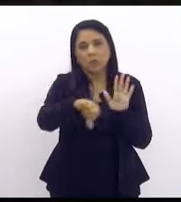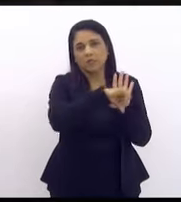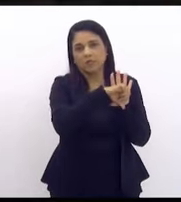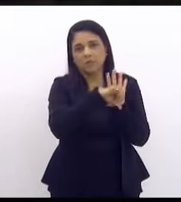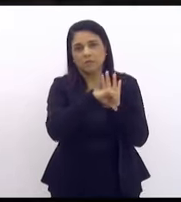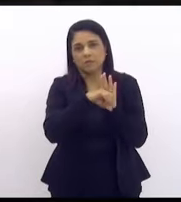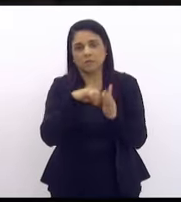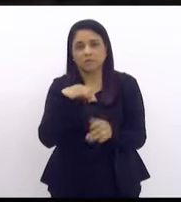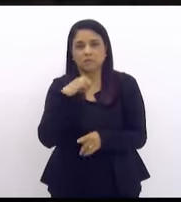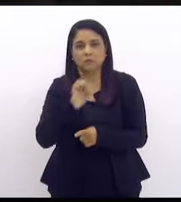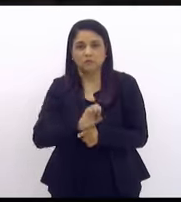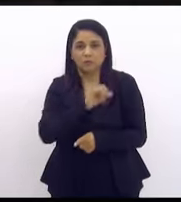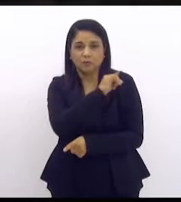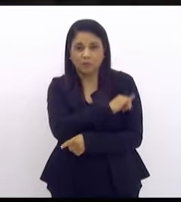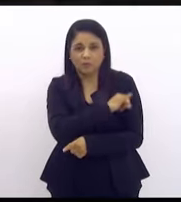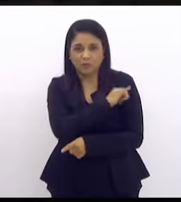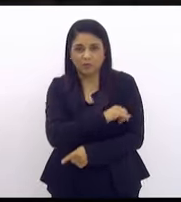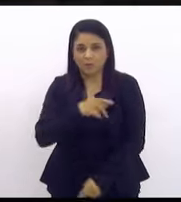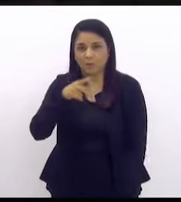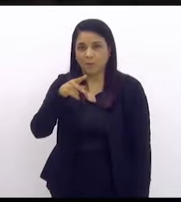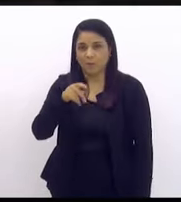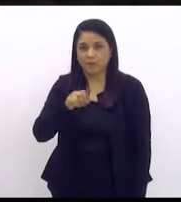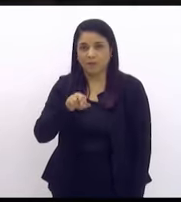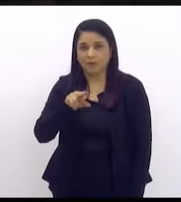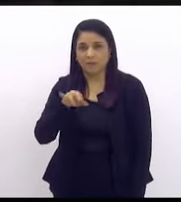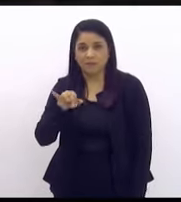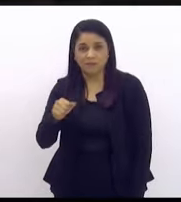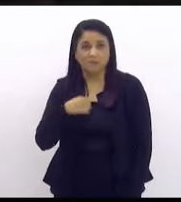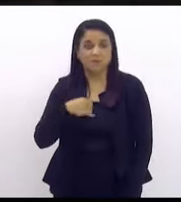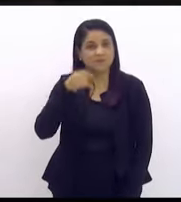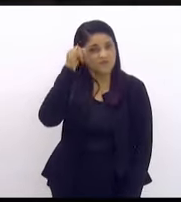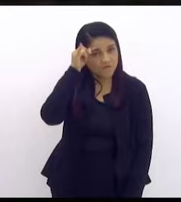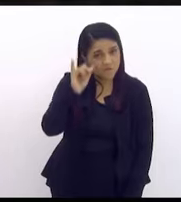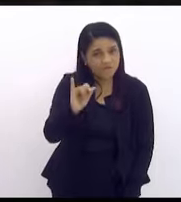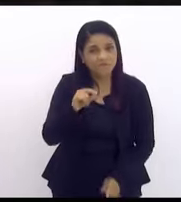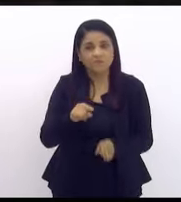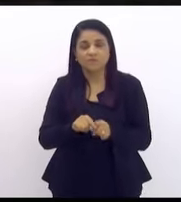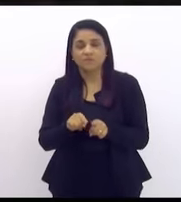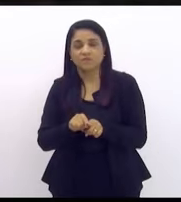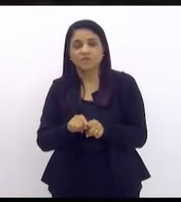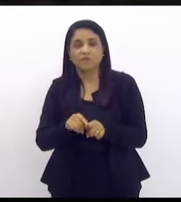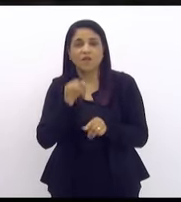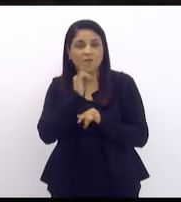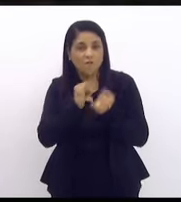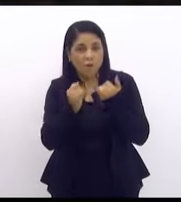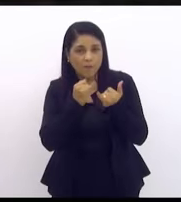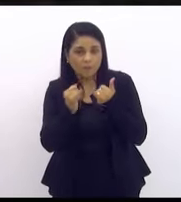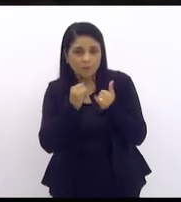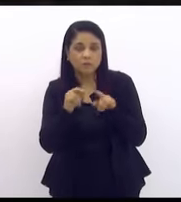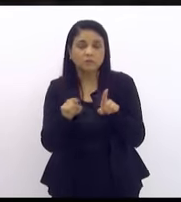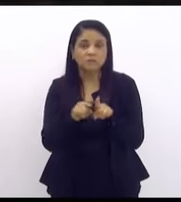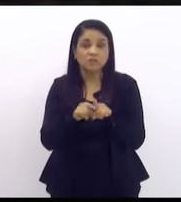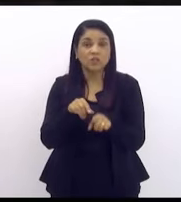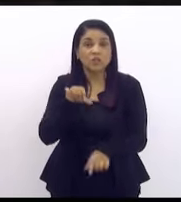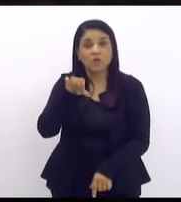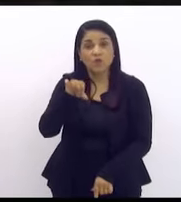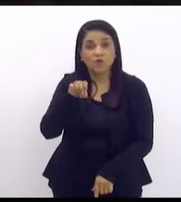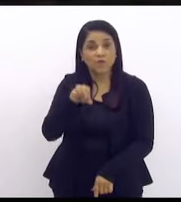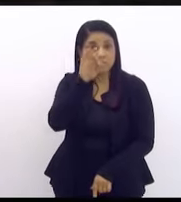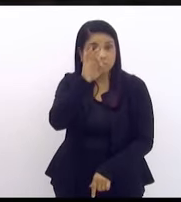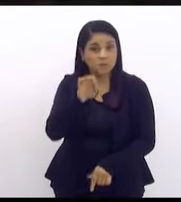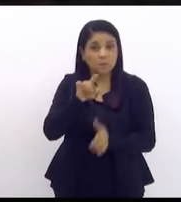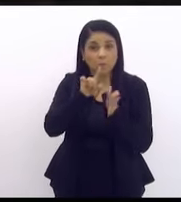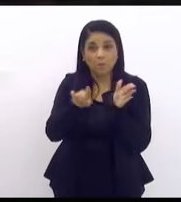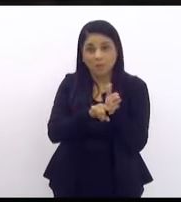tenha perícia, e tenha prevenção, e tenha informação. Isso é menos 90% do que